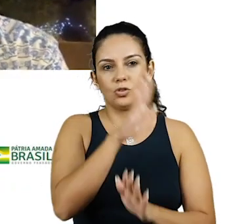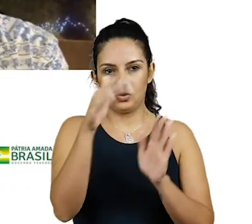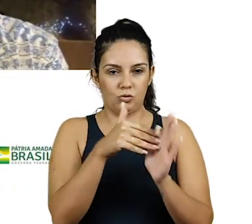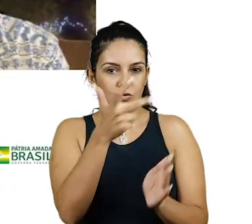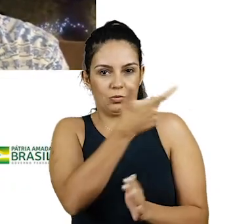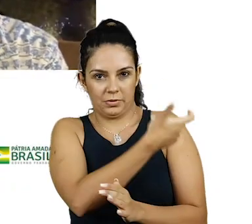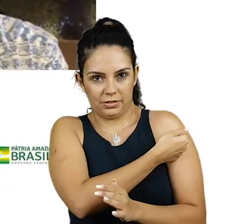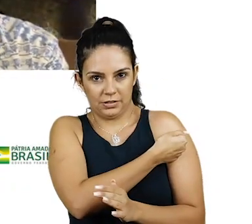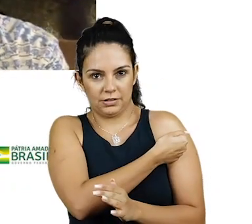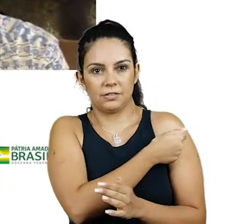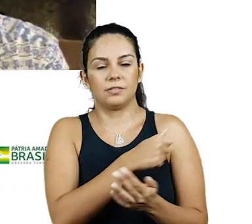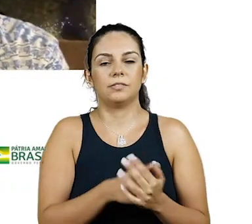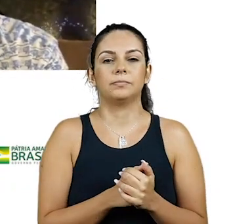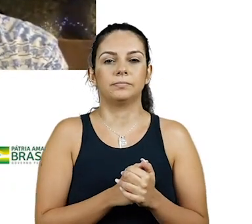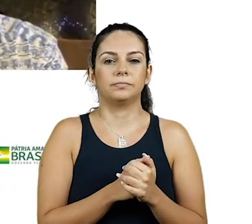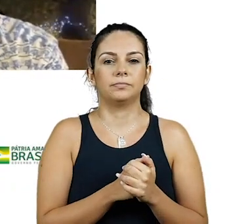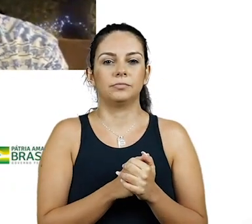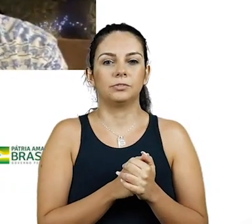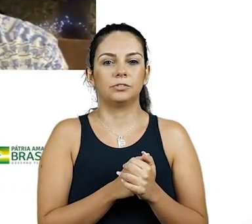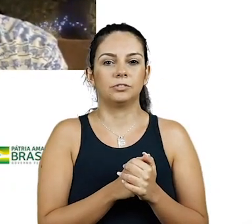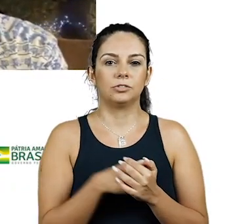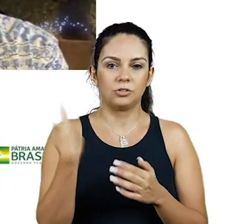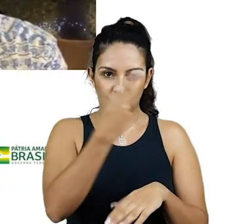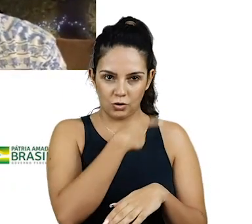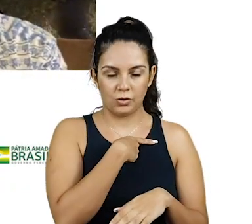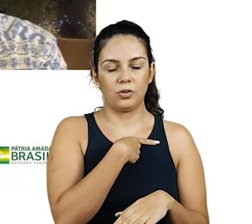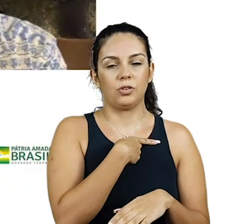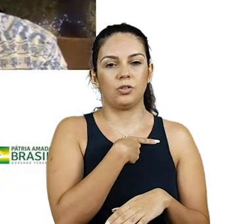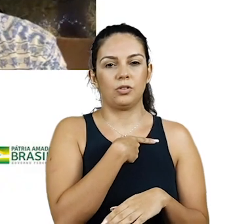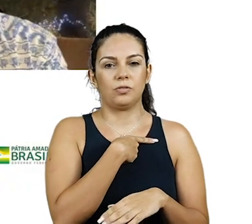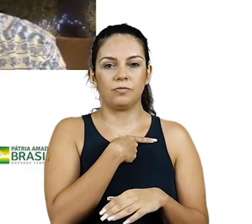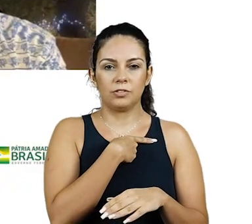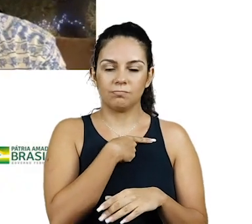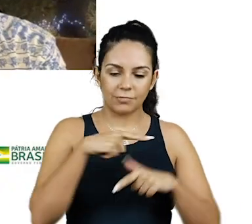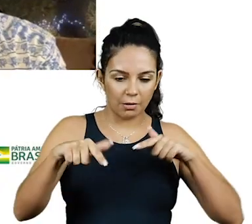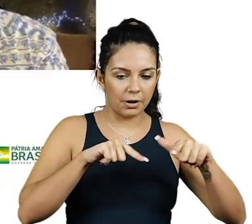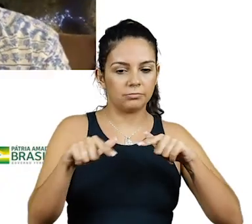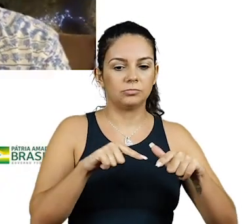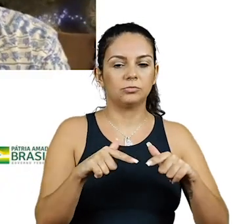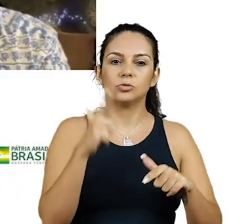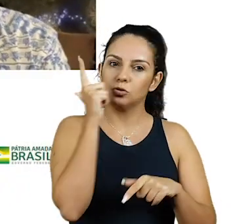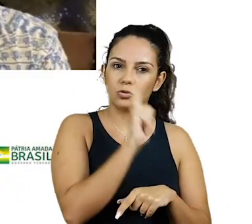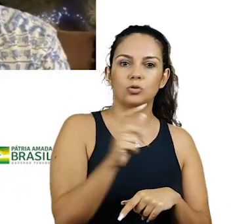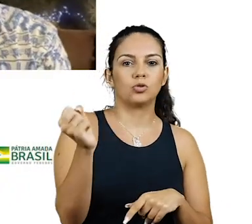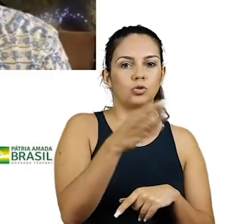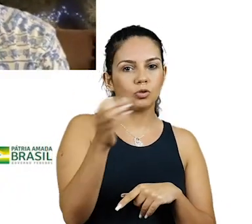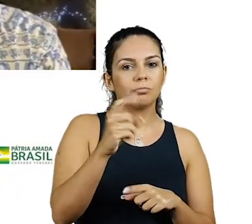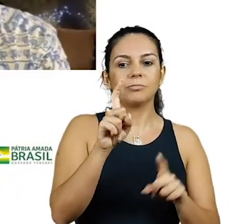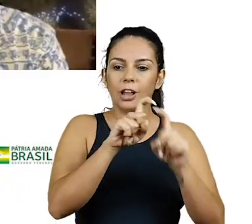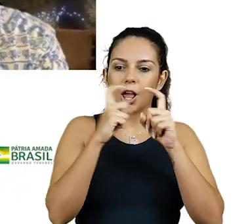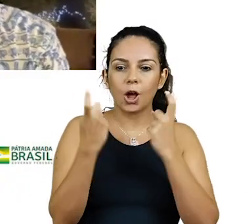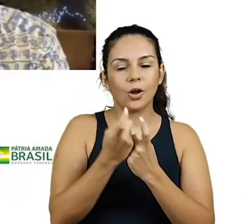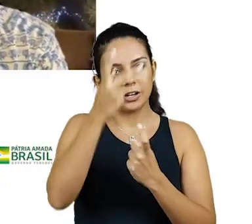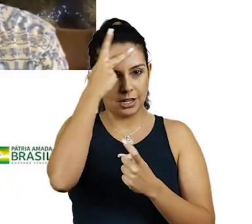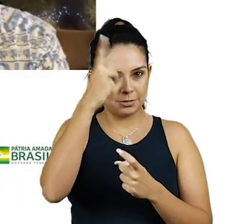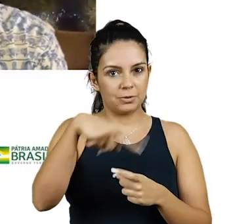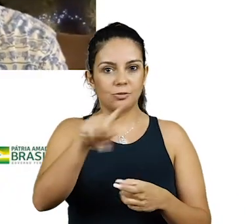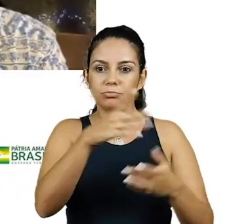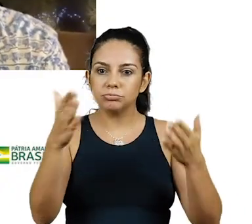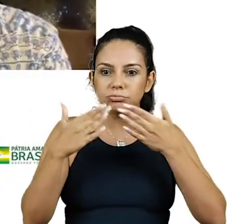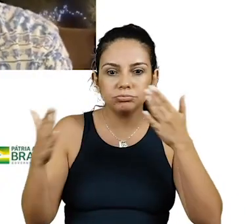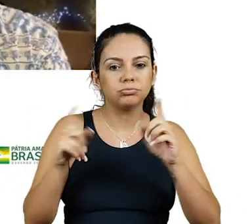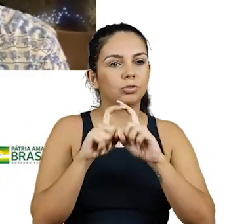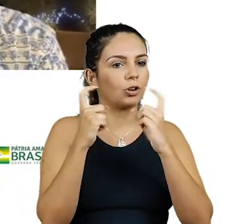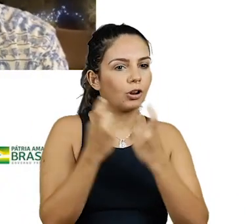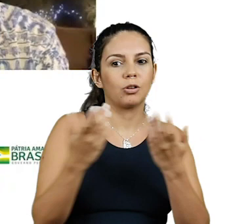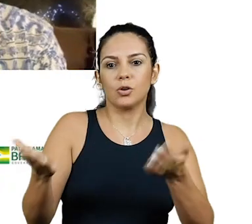todos forem vacinados, será nossa a tarefa de conseguir novamente reunir as pessoas.